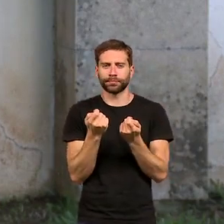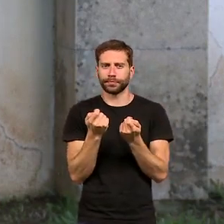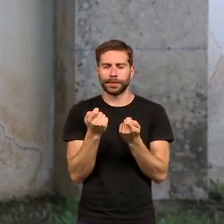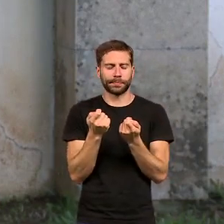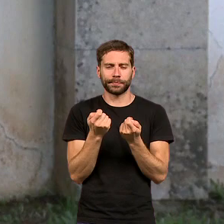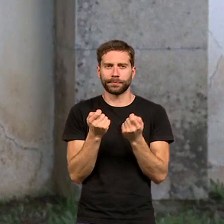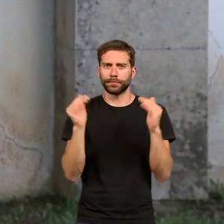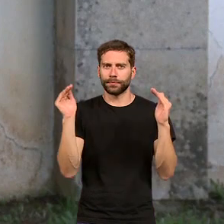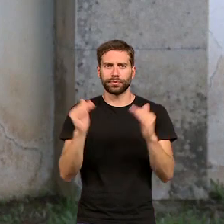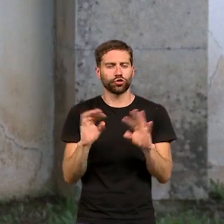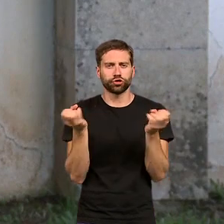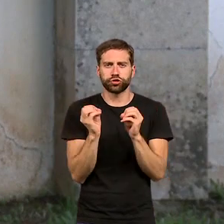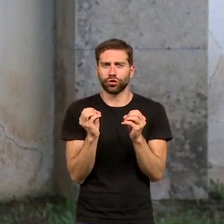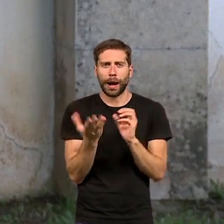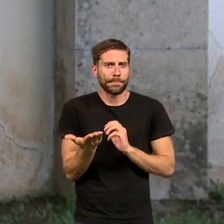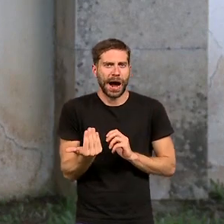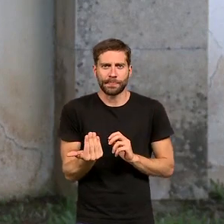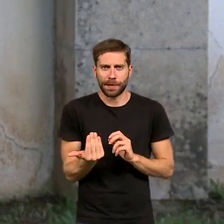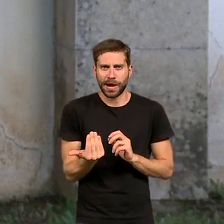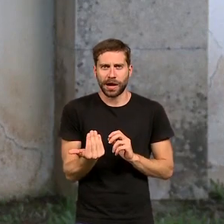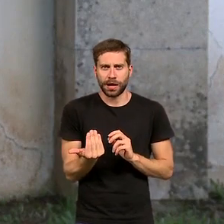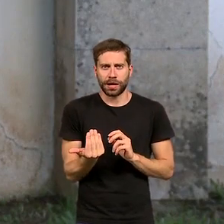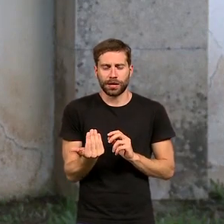começar a mudar esse paradigma.